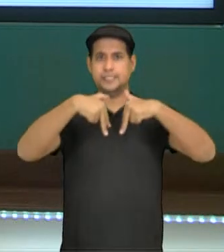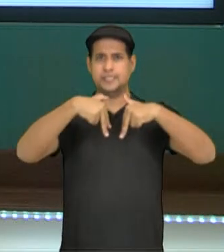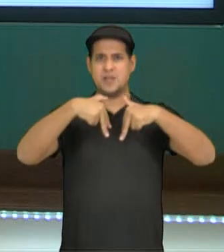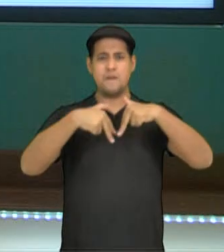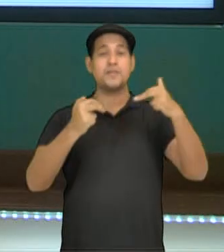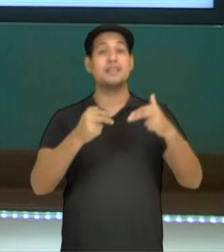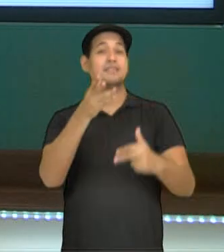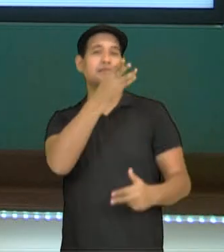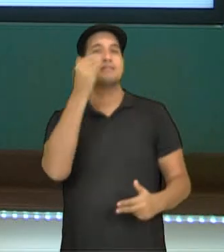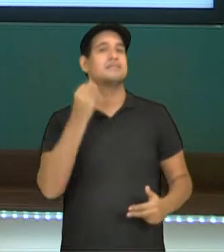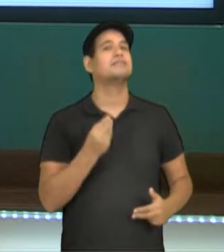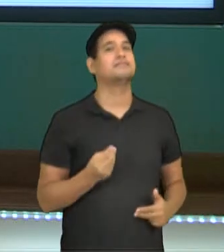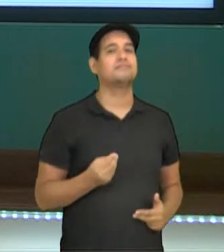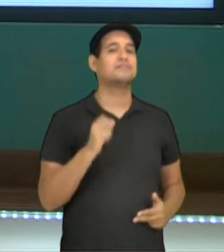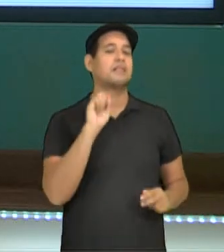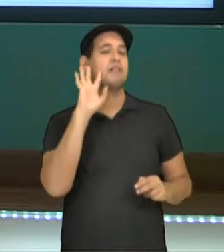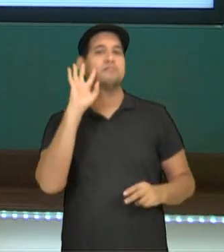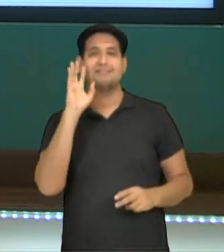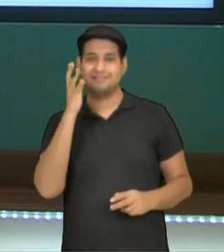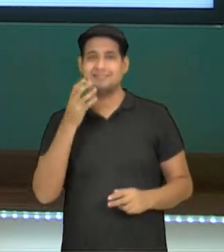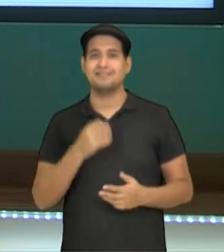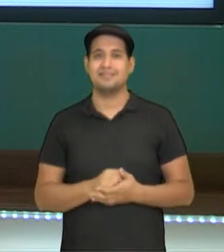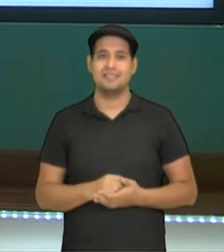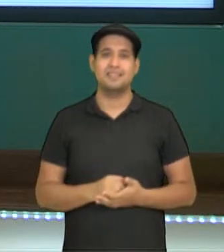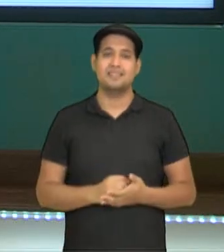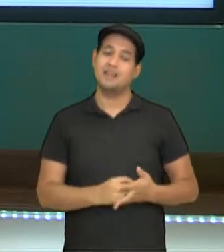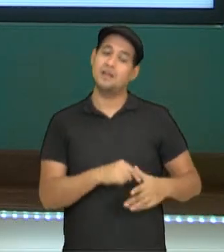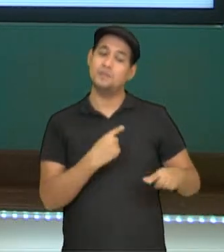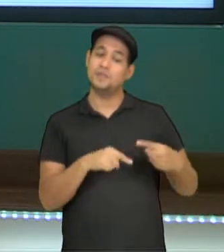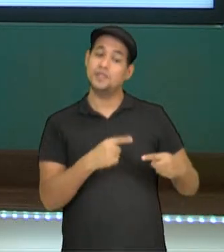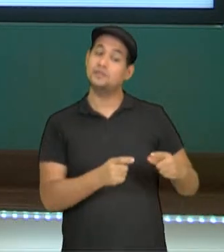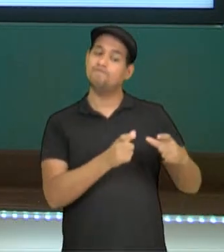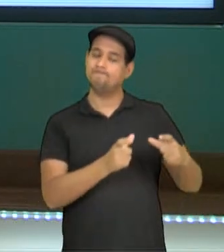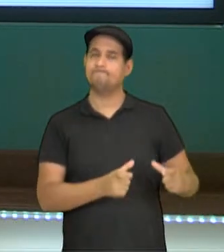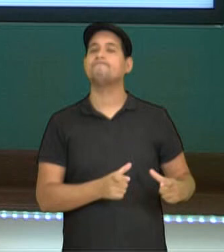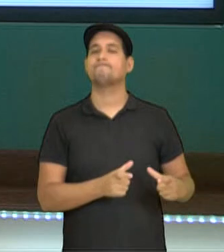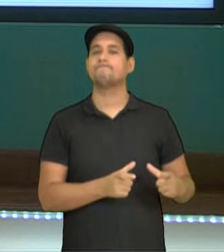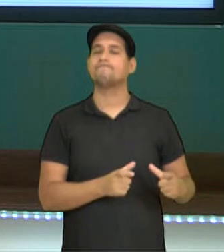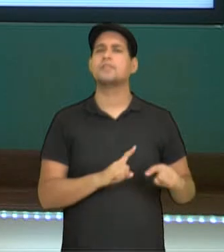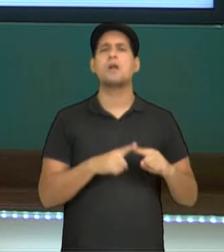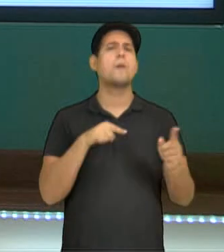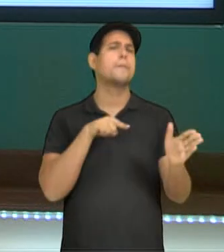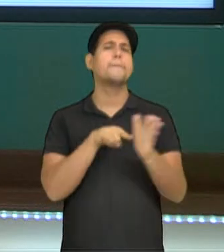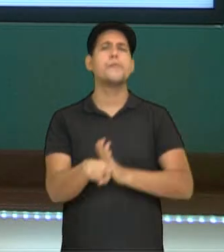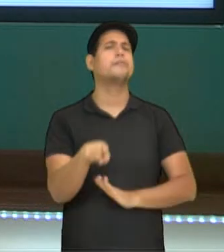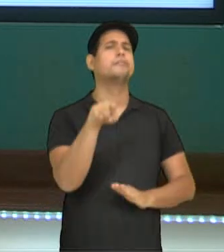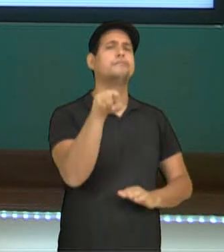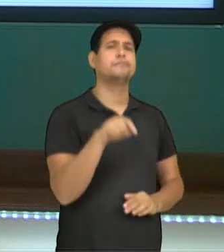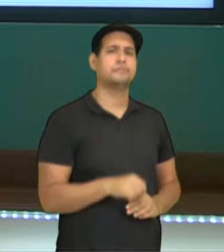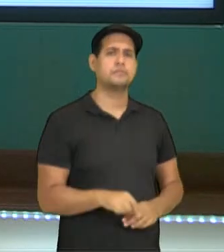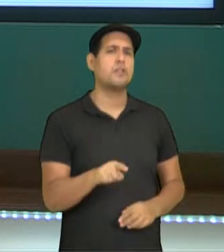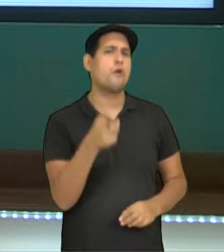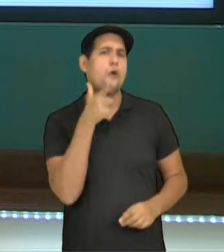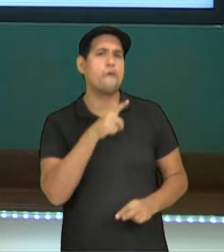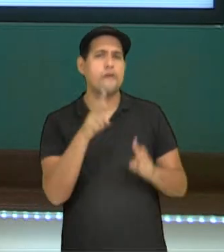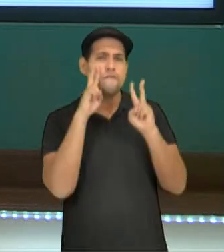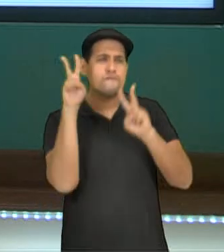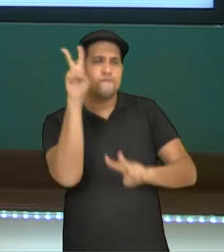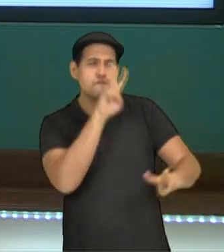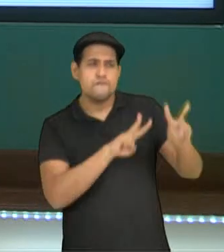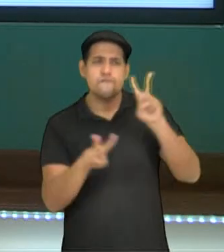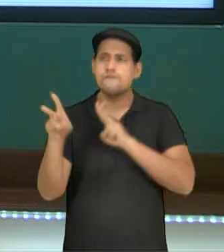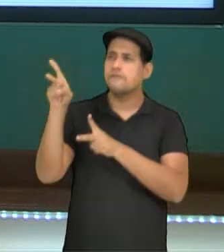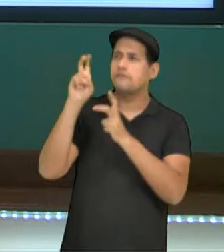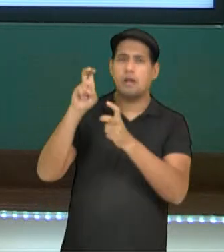isso esqueciam do que estava acontecendo na política daquele local. Aí eu pergunto para vocês conseguem visualizar